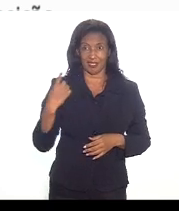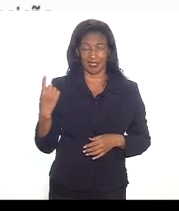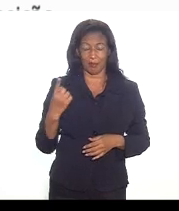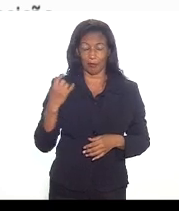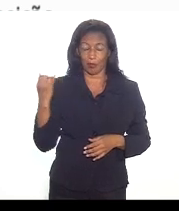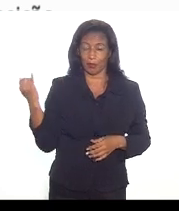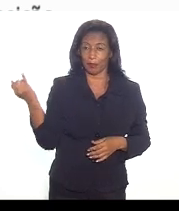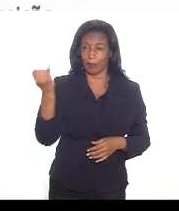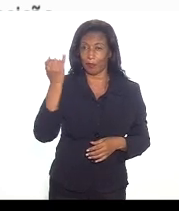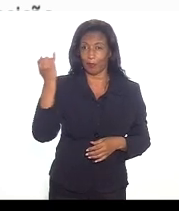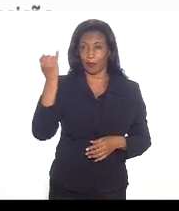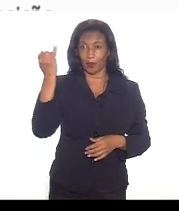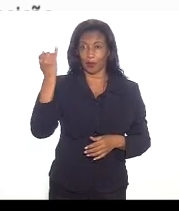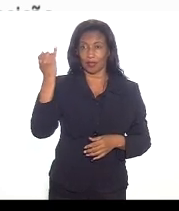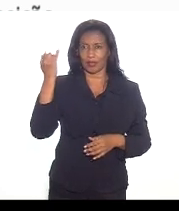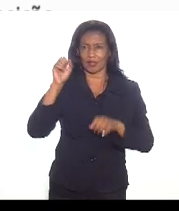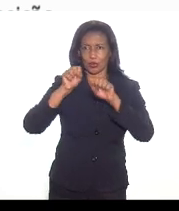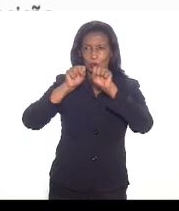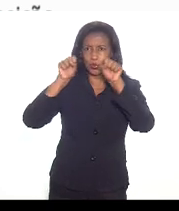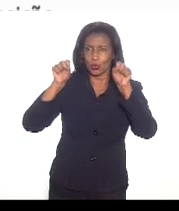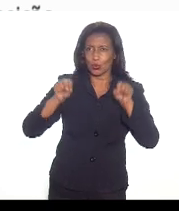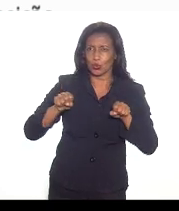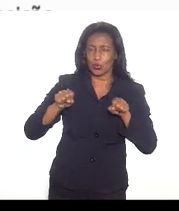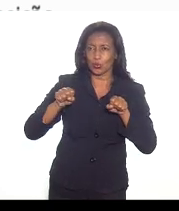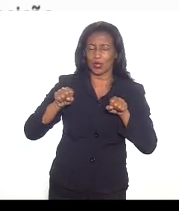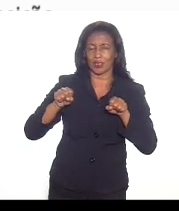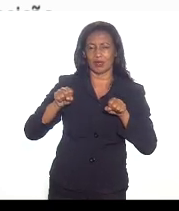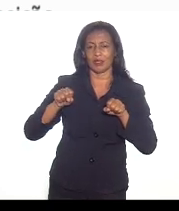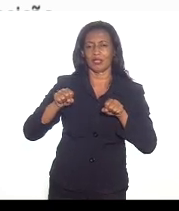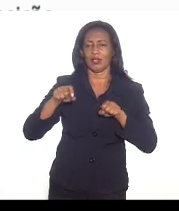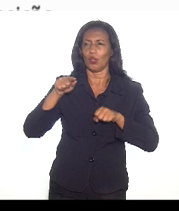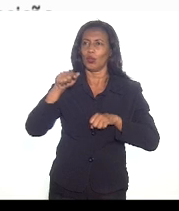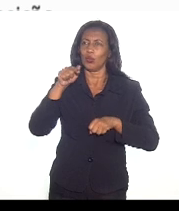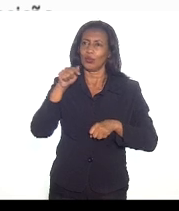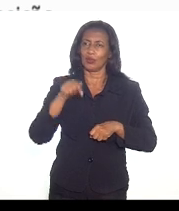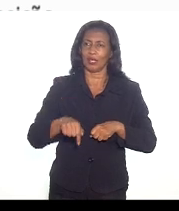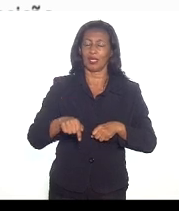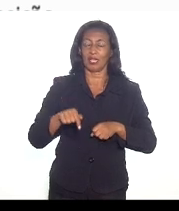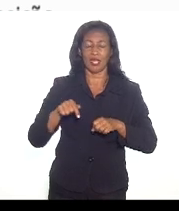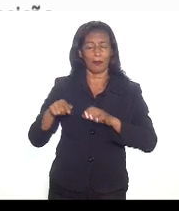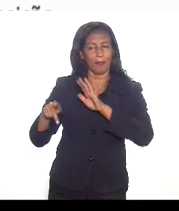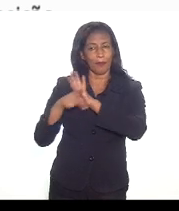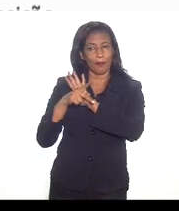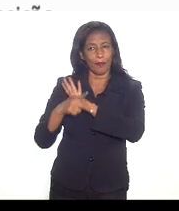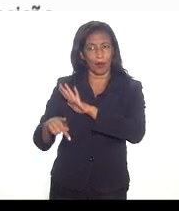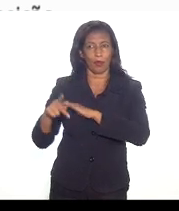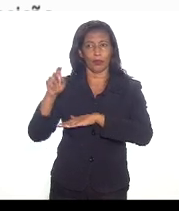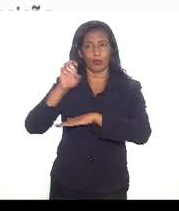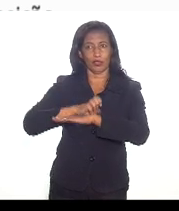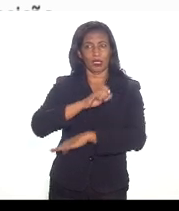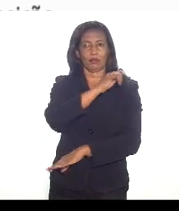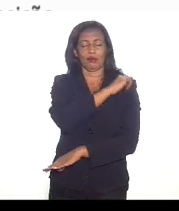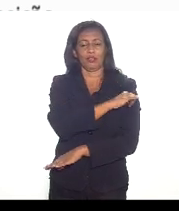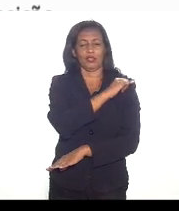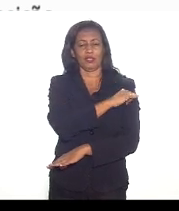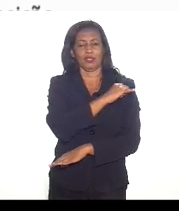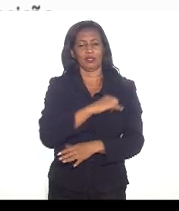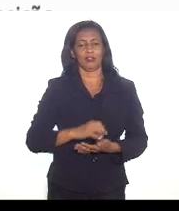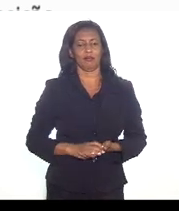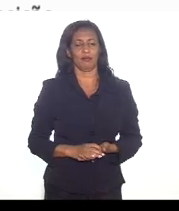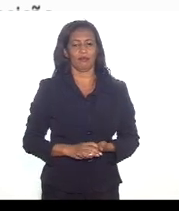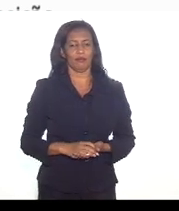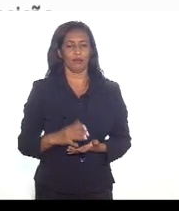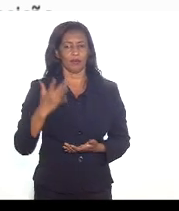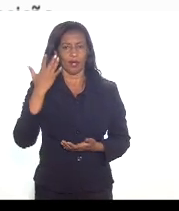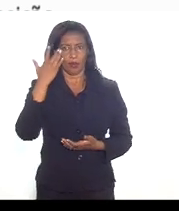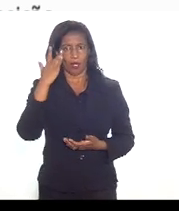de estruturação do setor público estadual e municipal, específico no estado do Rio de Janeiro. Eu acho que isso